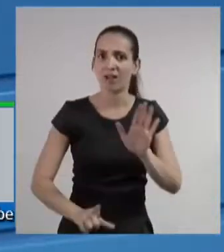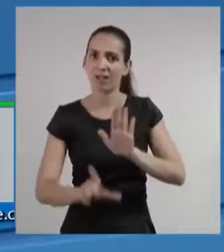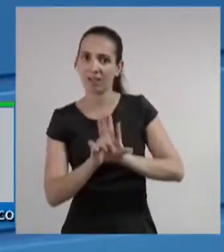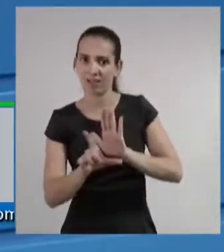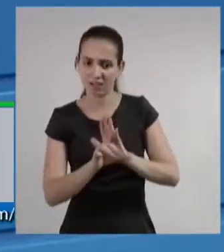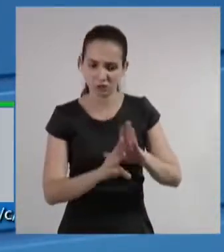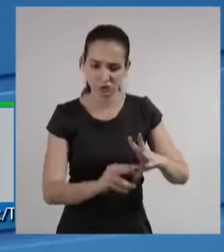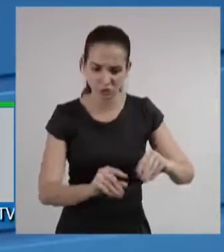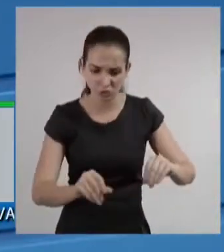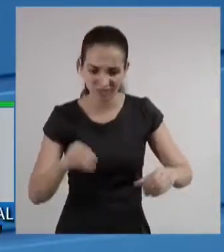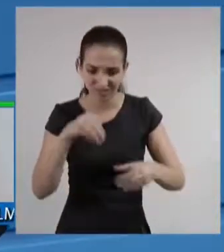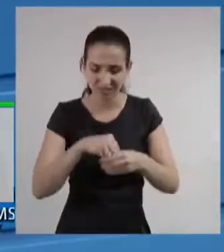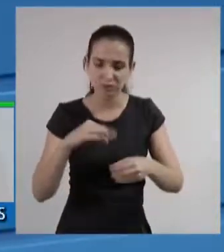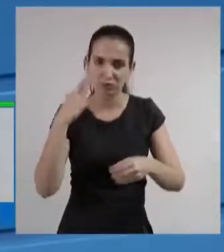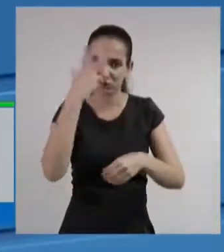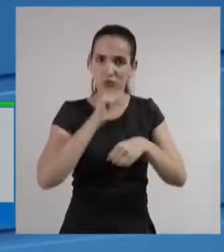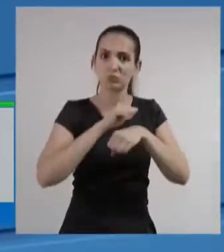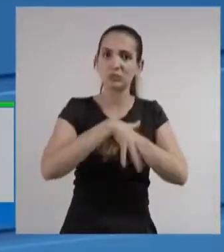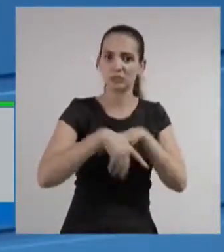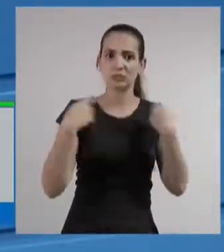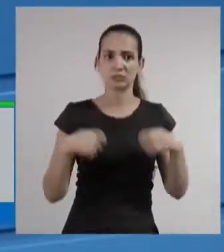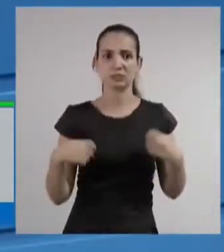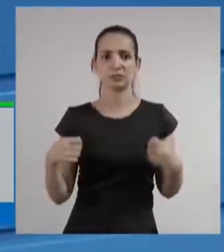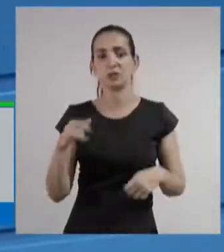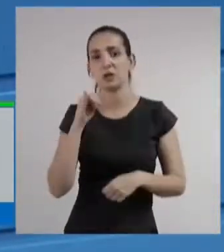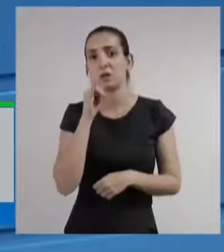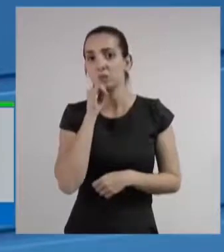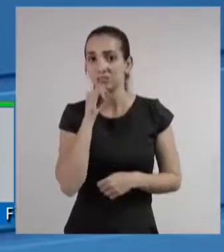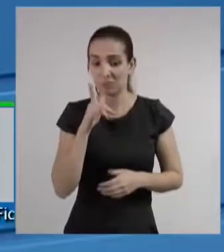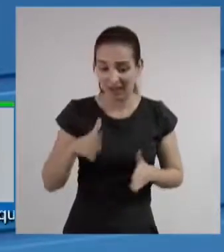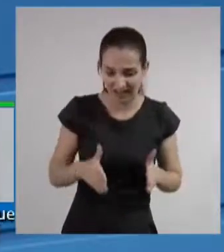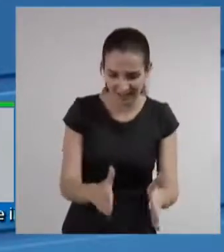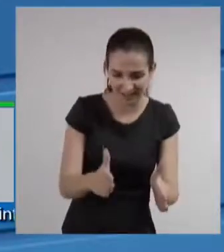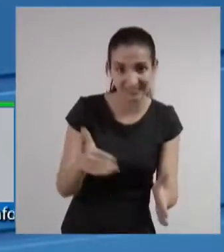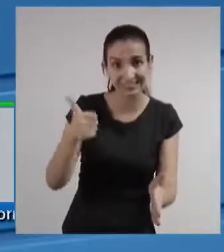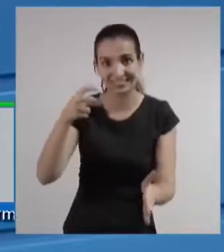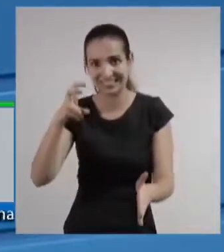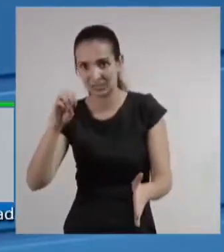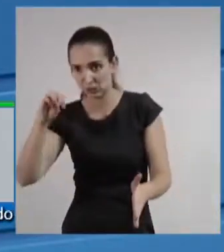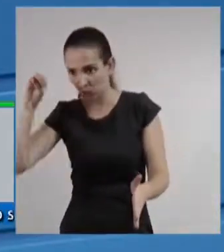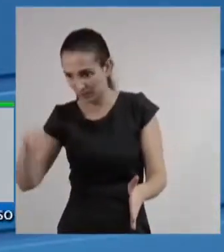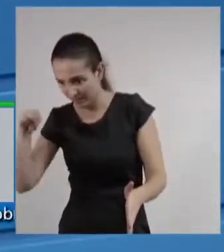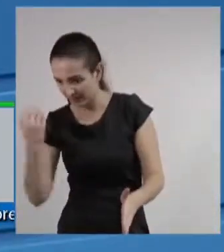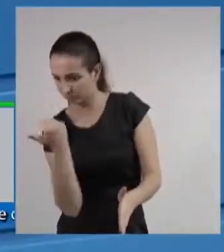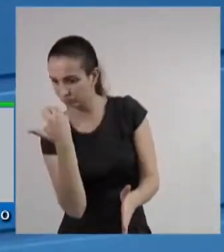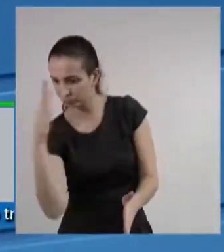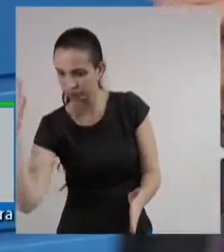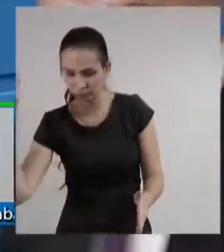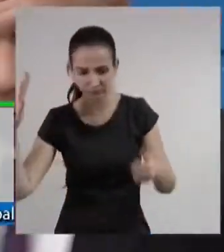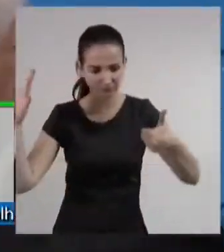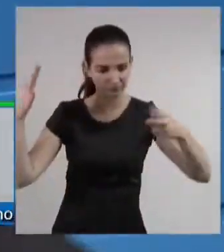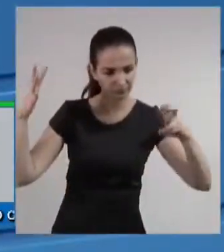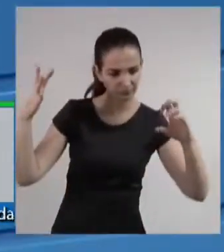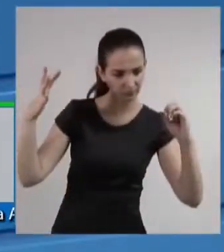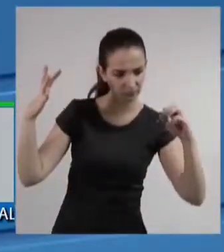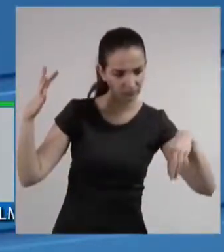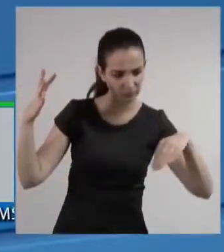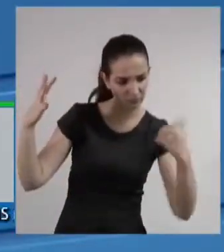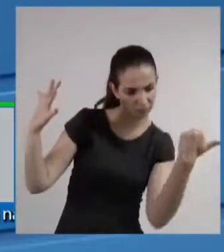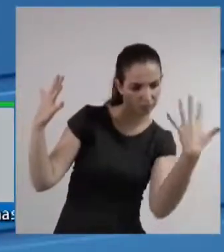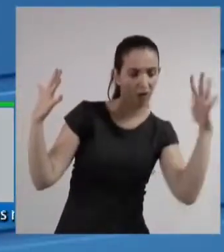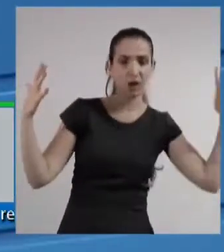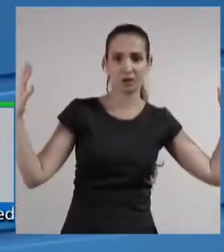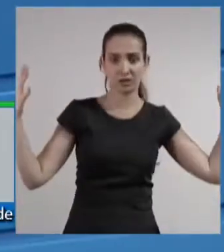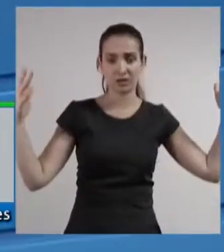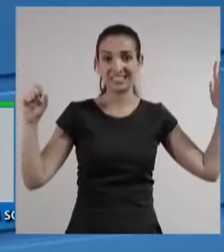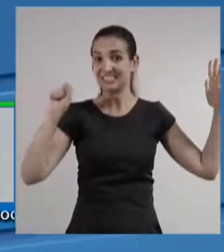funcionando. Se não é os 150 metros que nós aprovamos na casa, deputado Amarildo, se não é os 50 metros que está